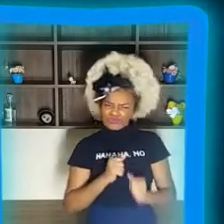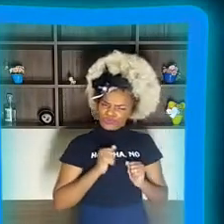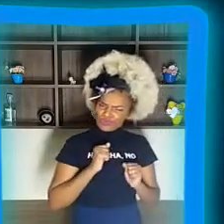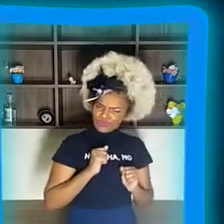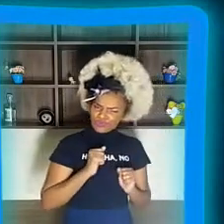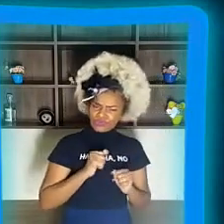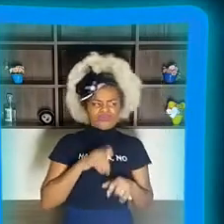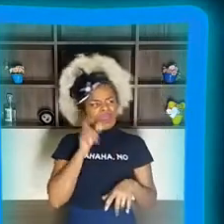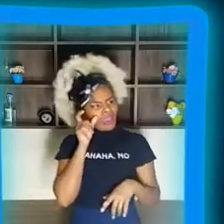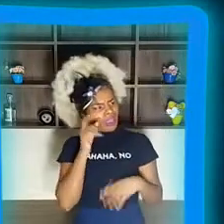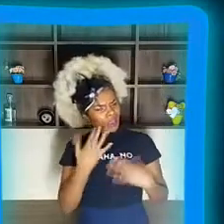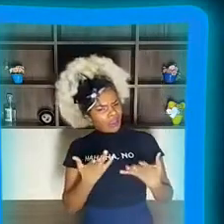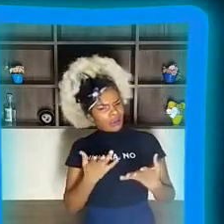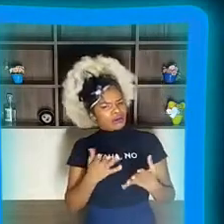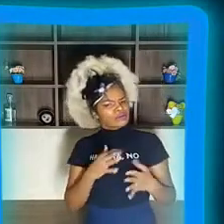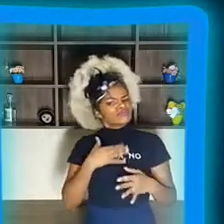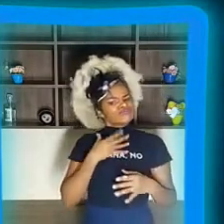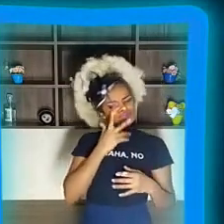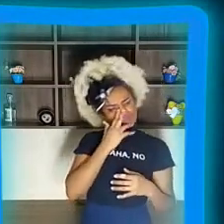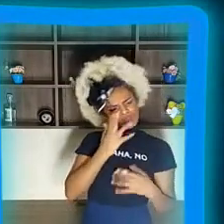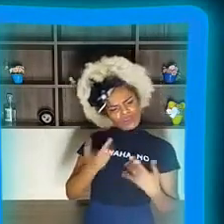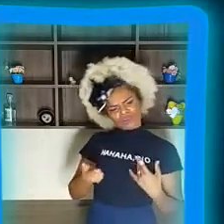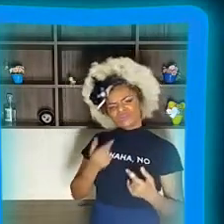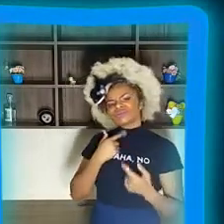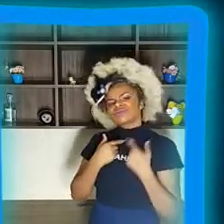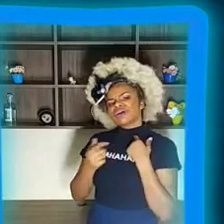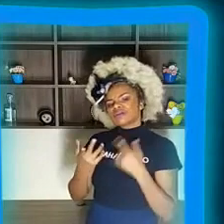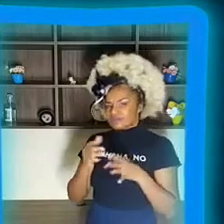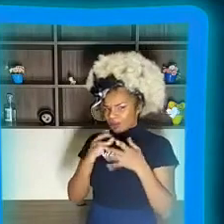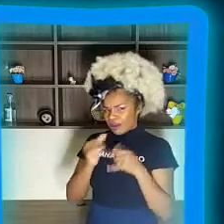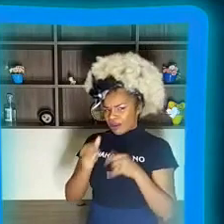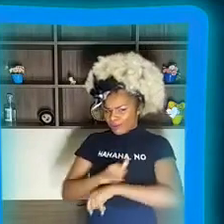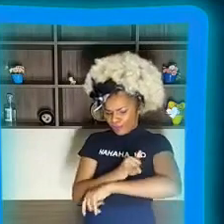Peraí. Tem um espaço pro gordinho aí, gente?